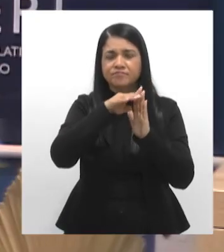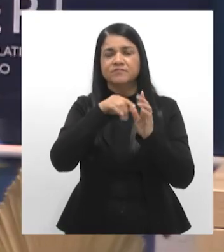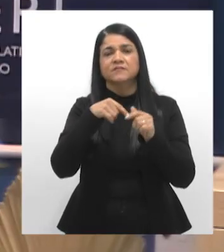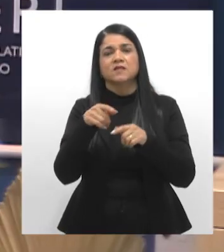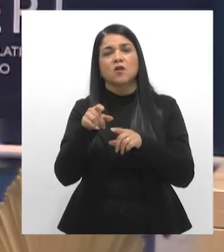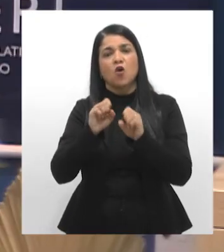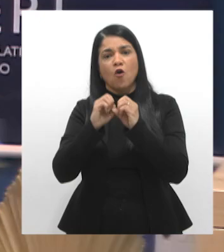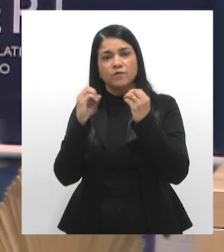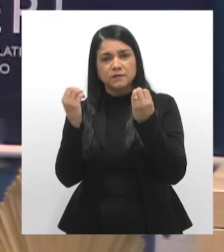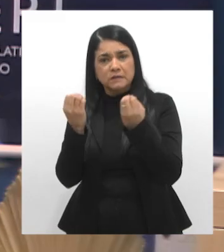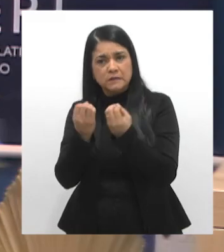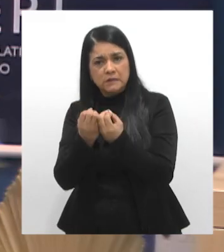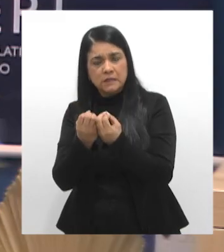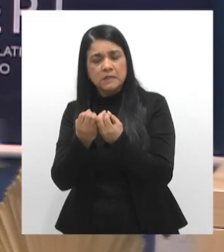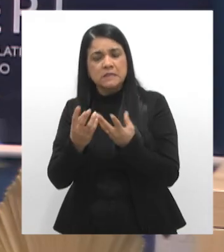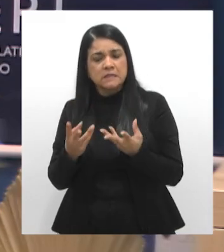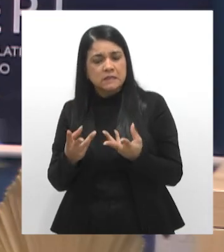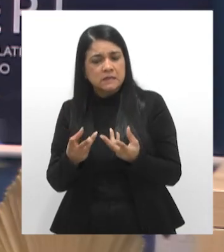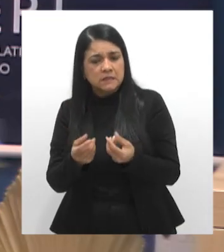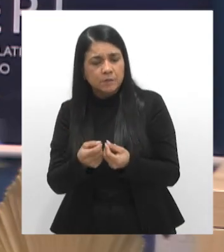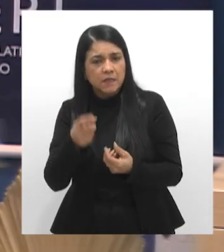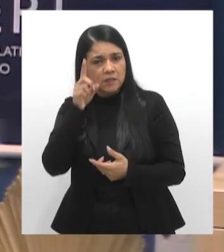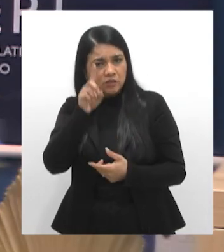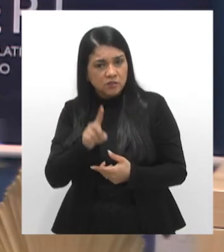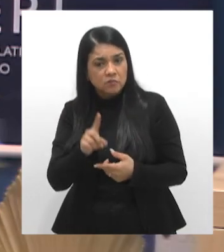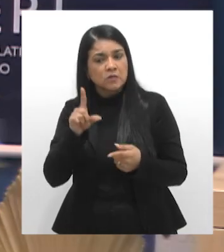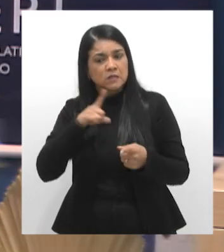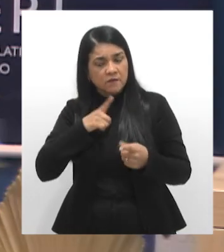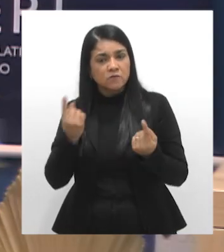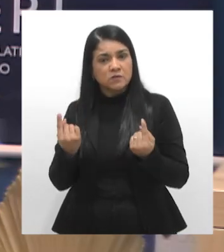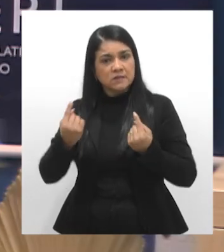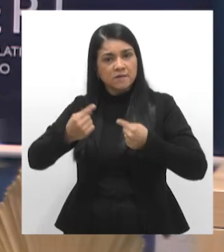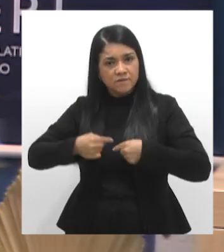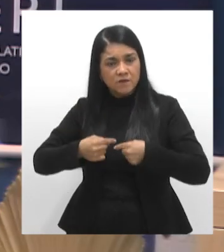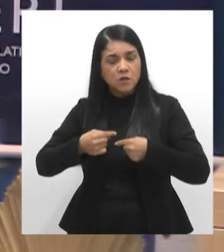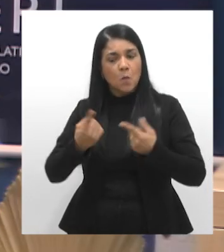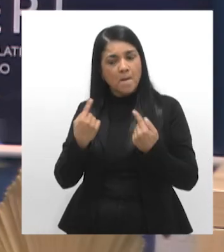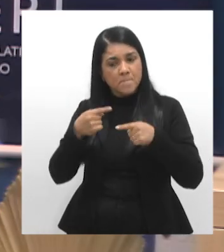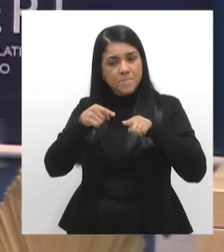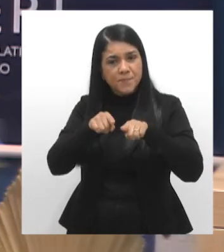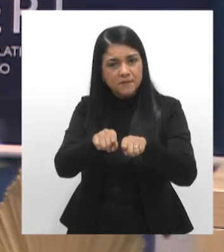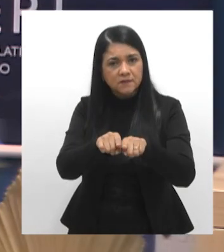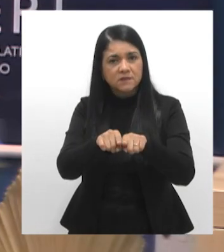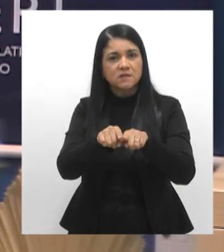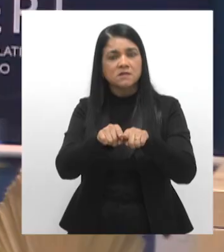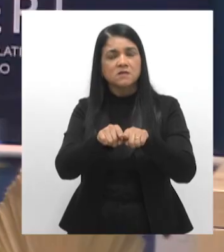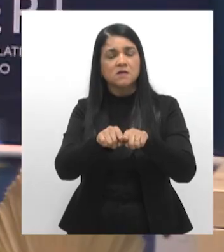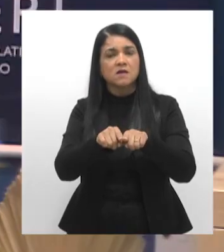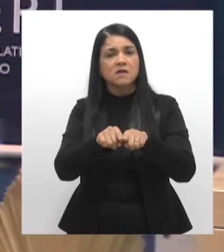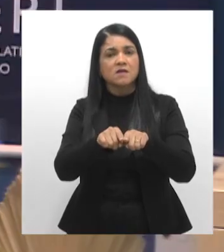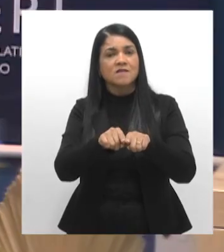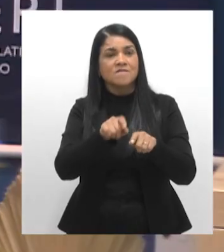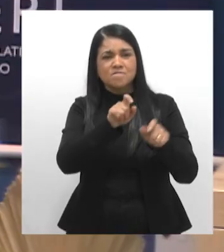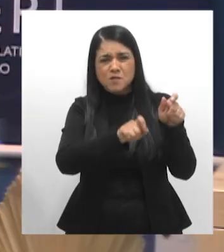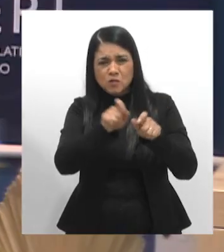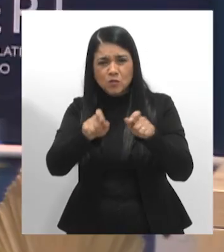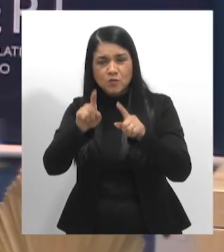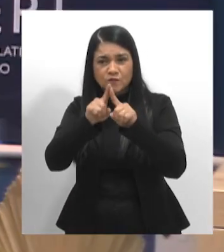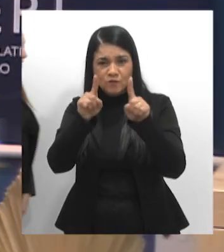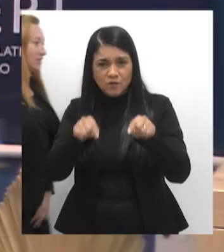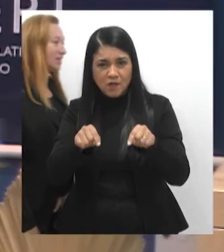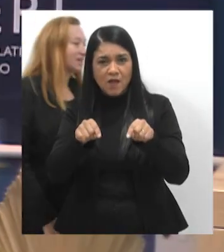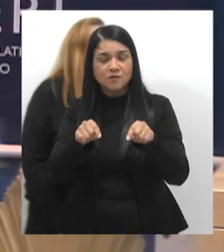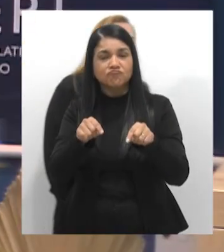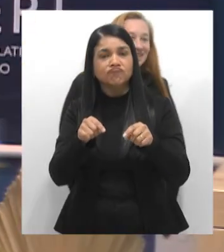houve sensibilidade da direção na época, e foi feito um desafio, foi feita uma parceria, e muita gente aqui concluiu o